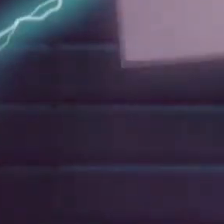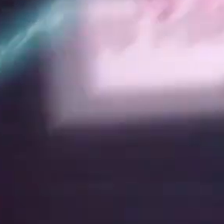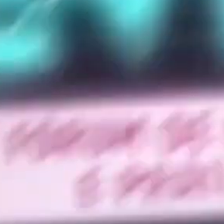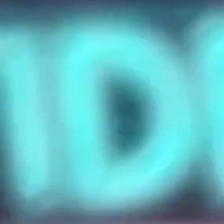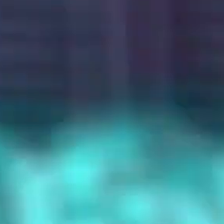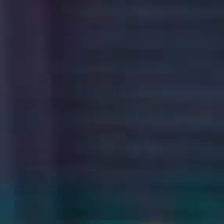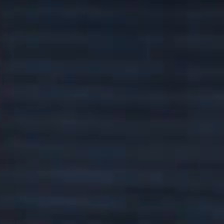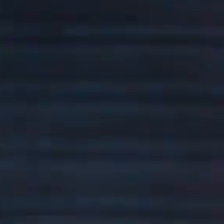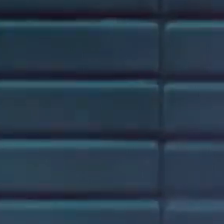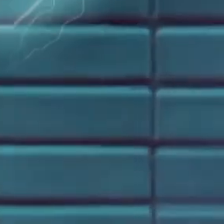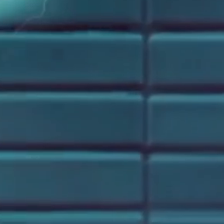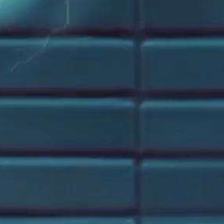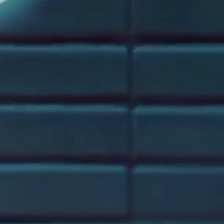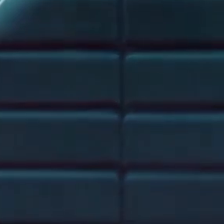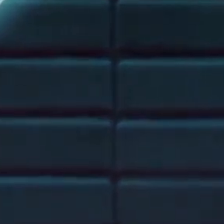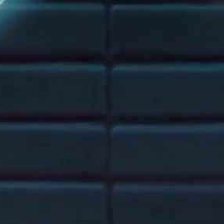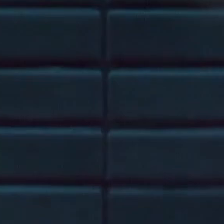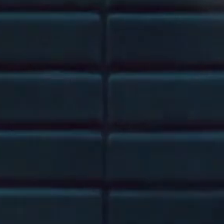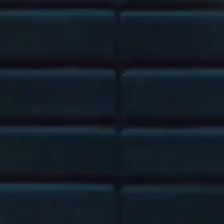não está aplaudindo,